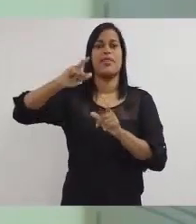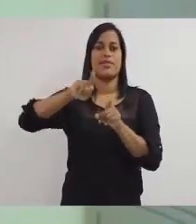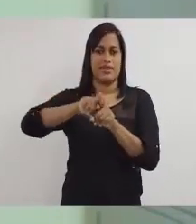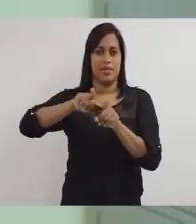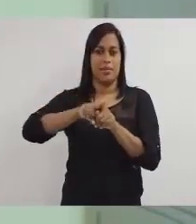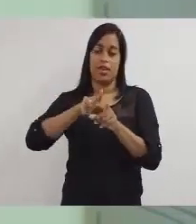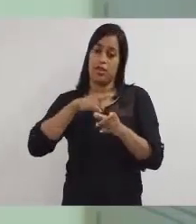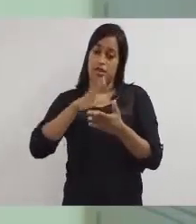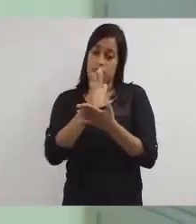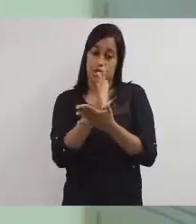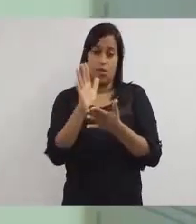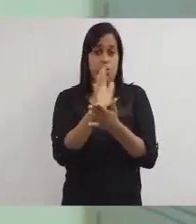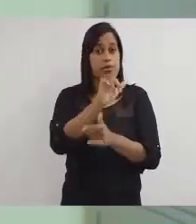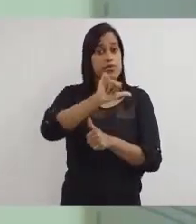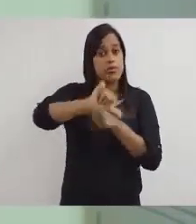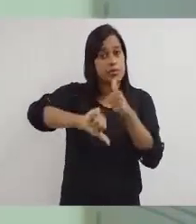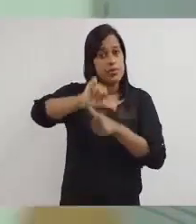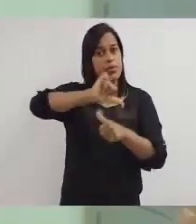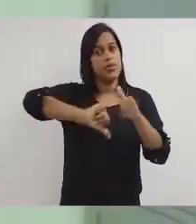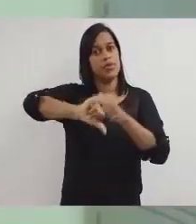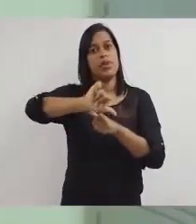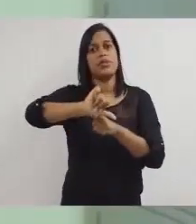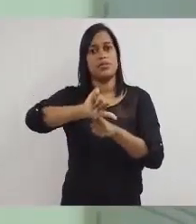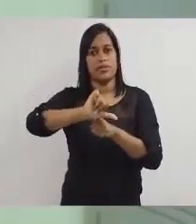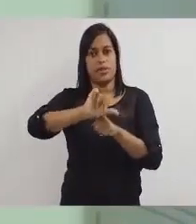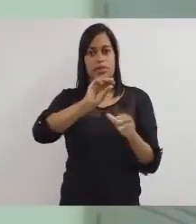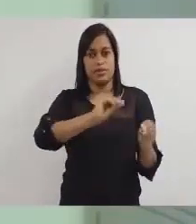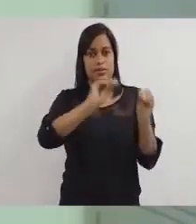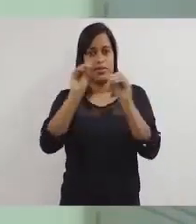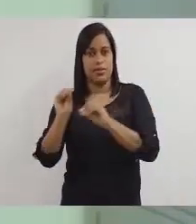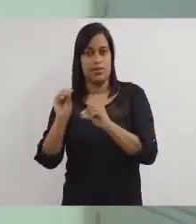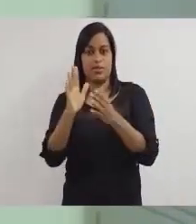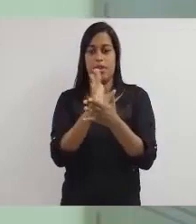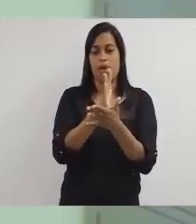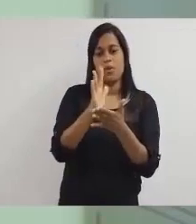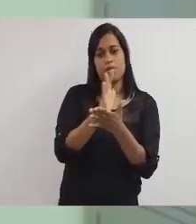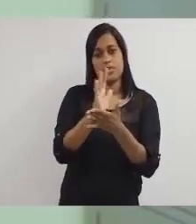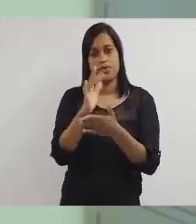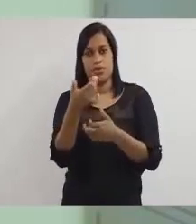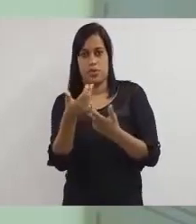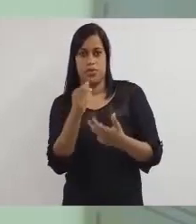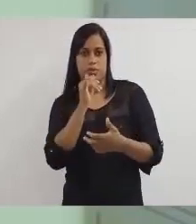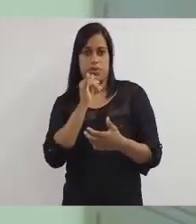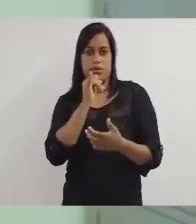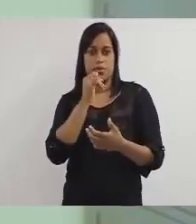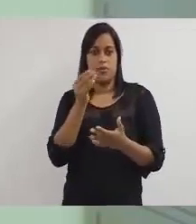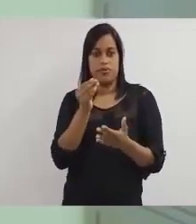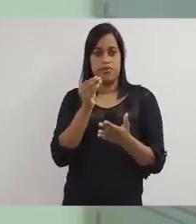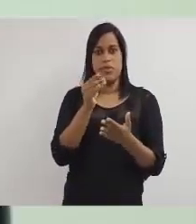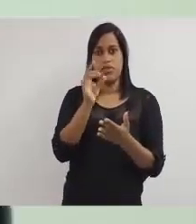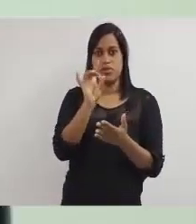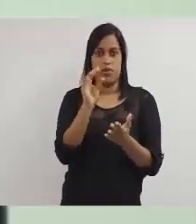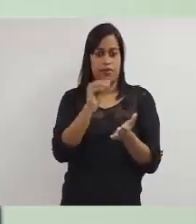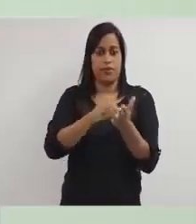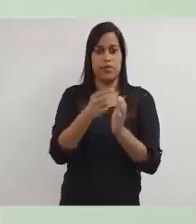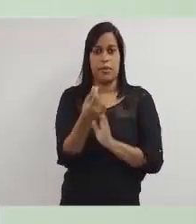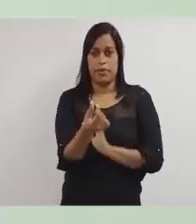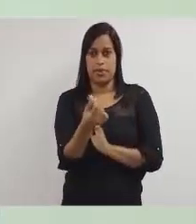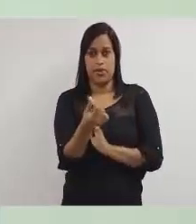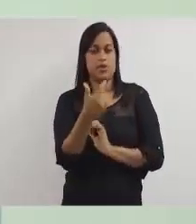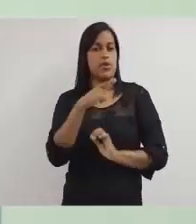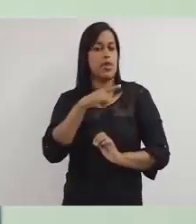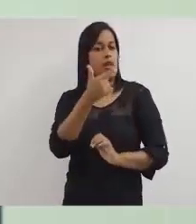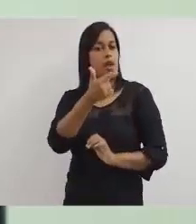existem variáveis que não são preço, que afetam o padrão de consumo das famílias.